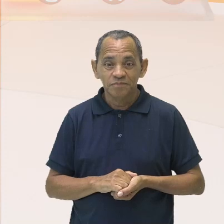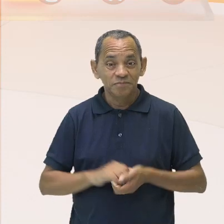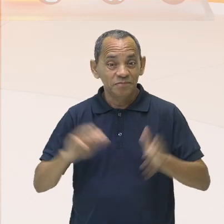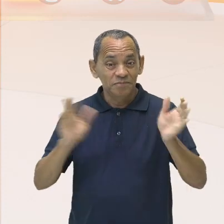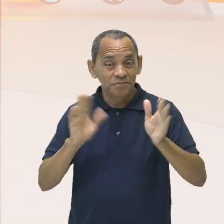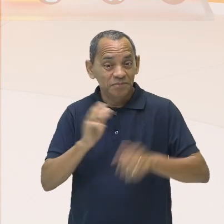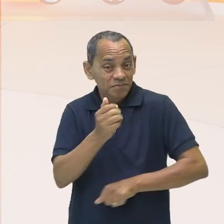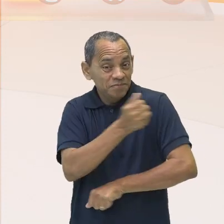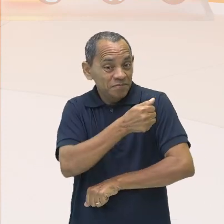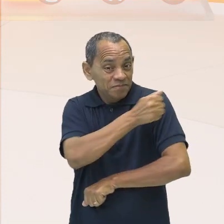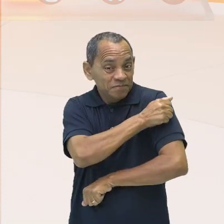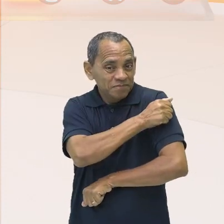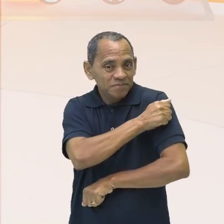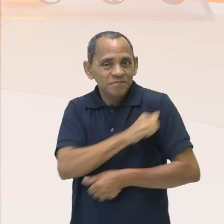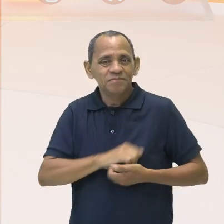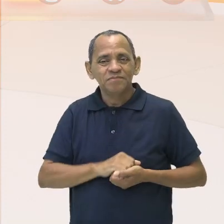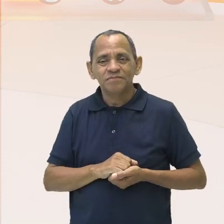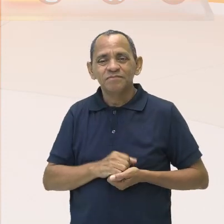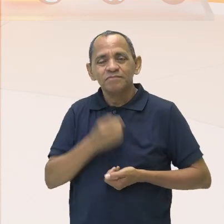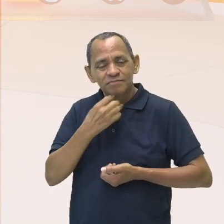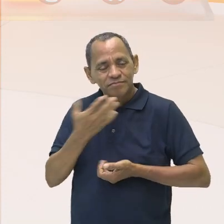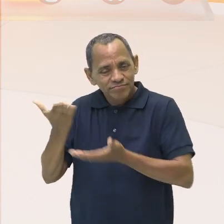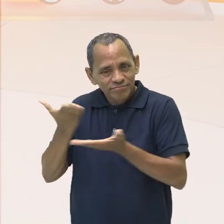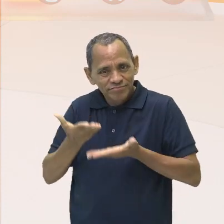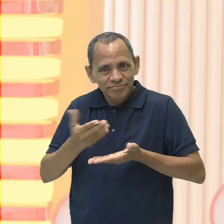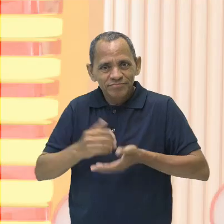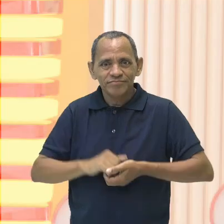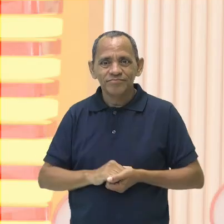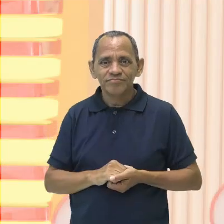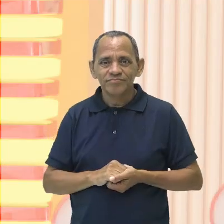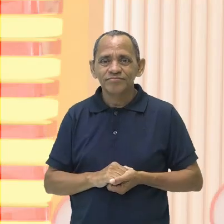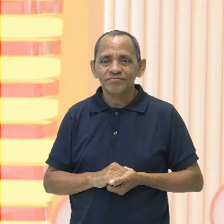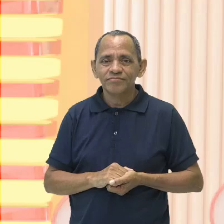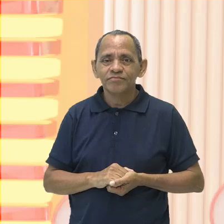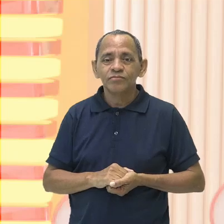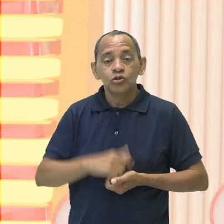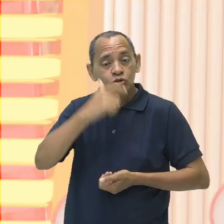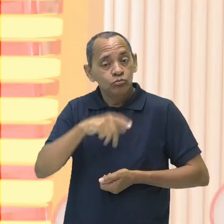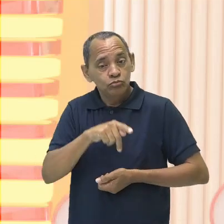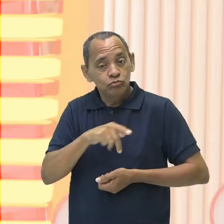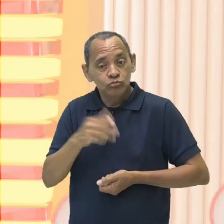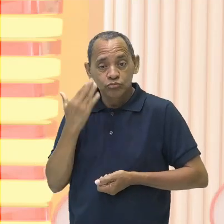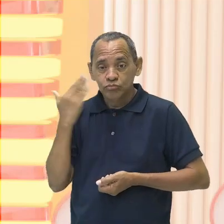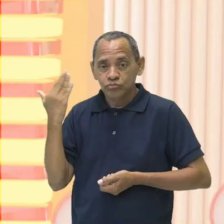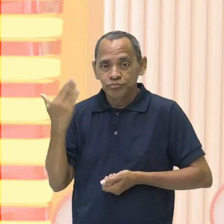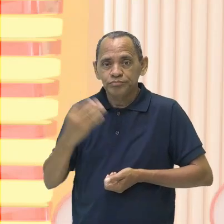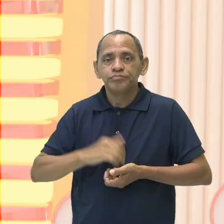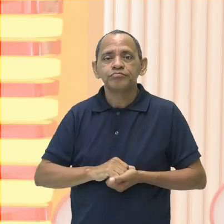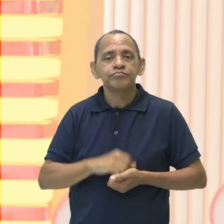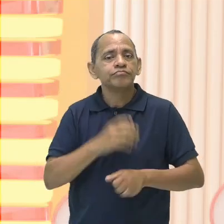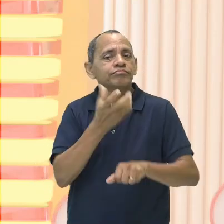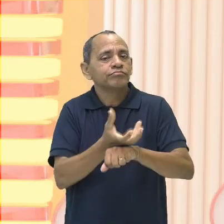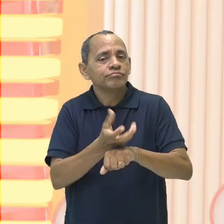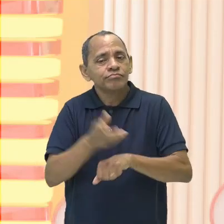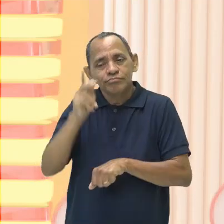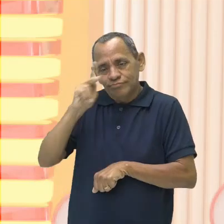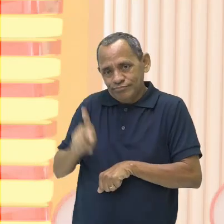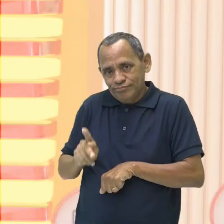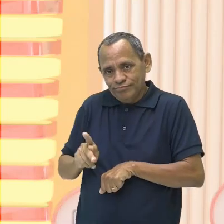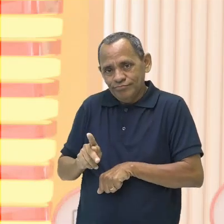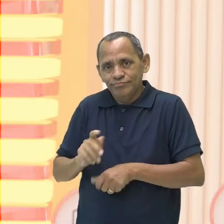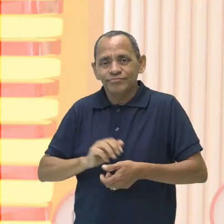Olá, queridos alunos! Sejam todos bem-vindos! Eu sou a professora Michele Santos, do componente curricular